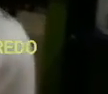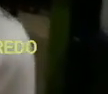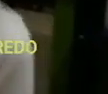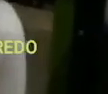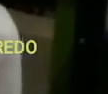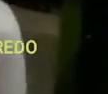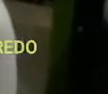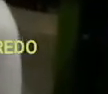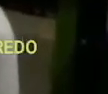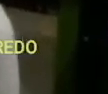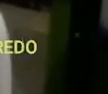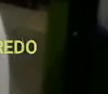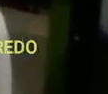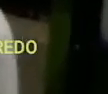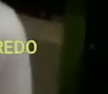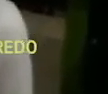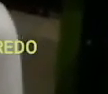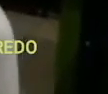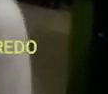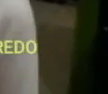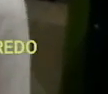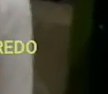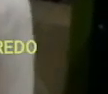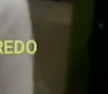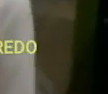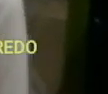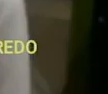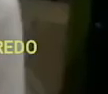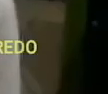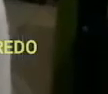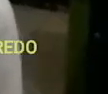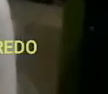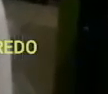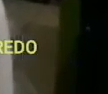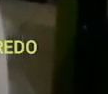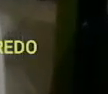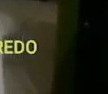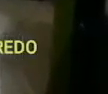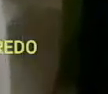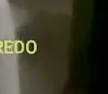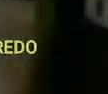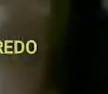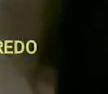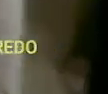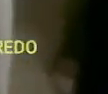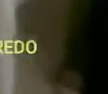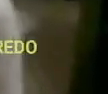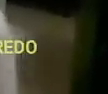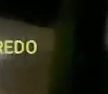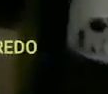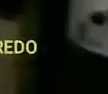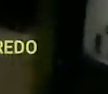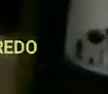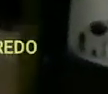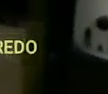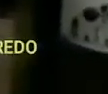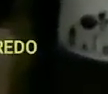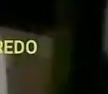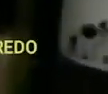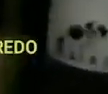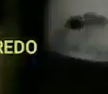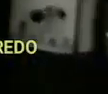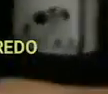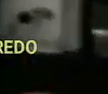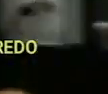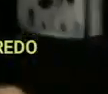Tipo assim, eu e meu pai, eu sou par e ele é ímpar. Ok. Então vamos jogar? Vamos. Então vai.